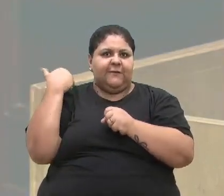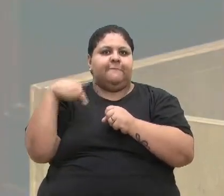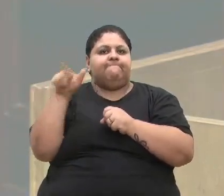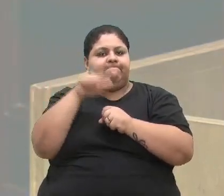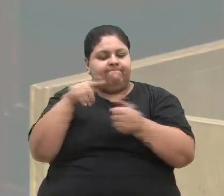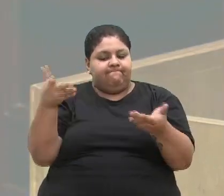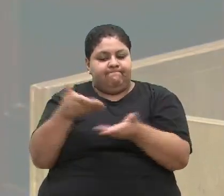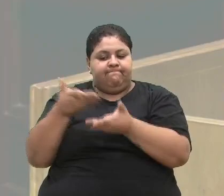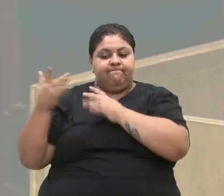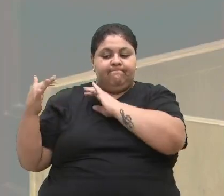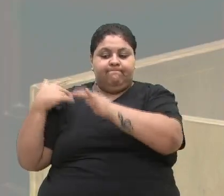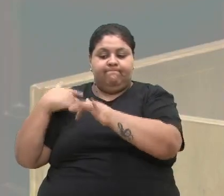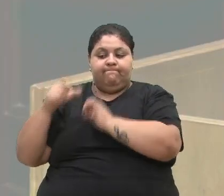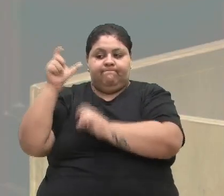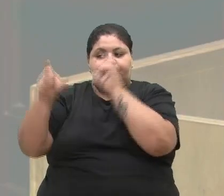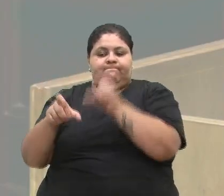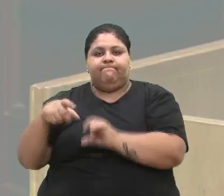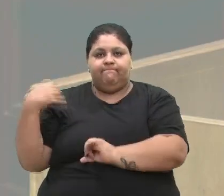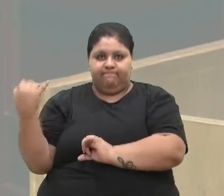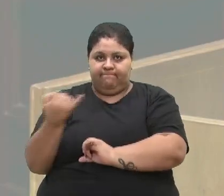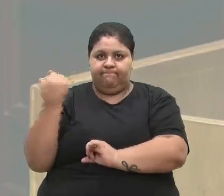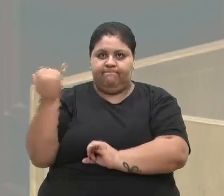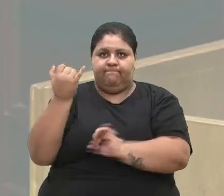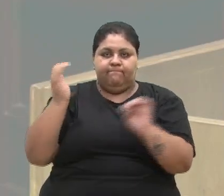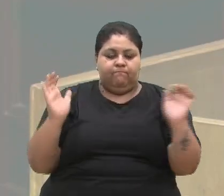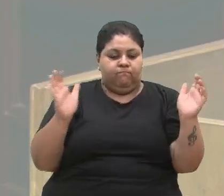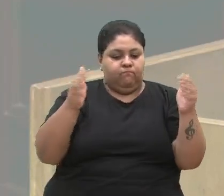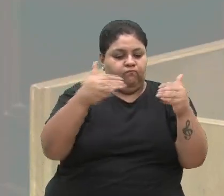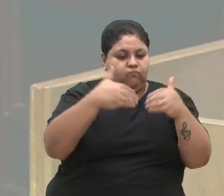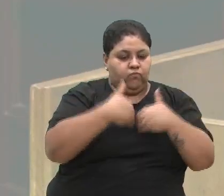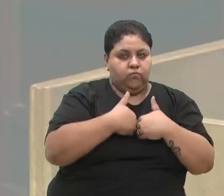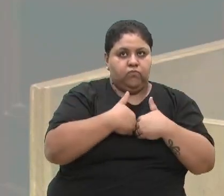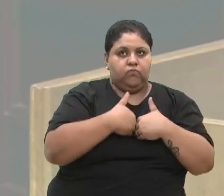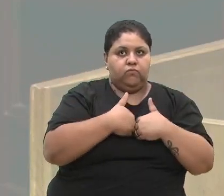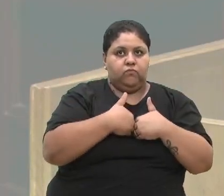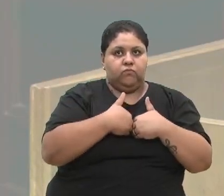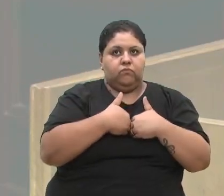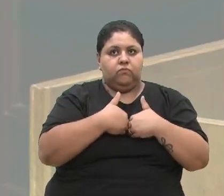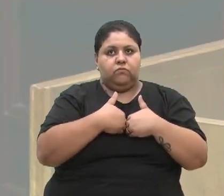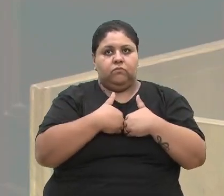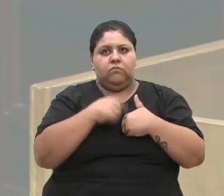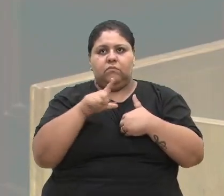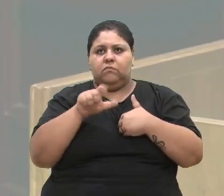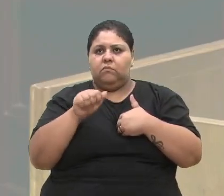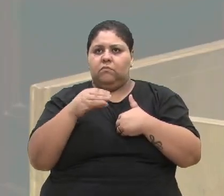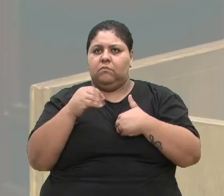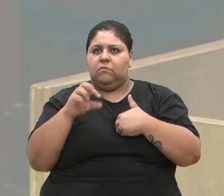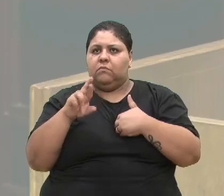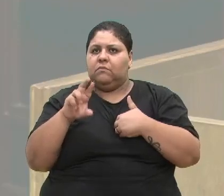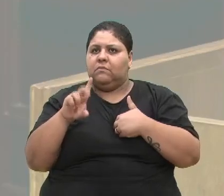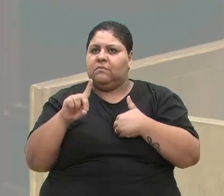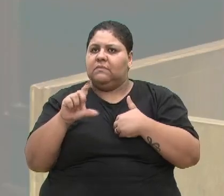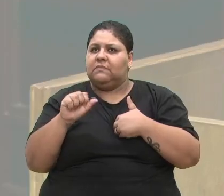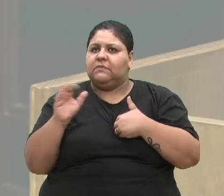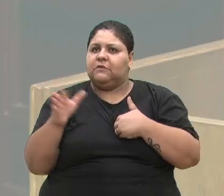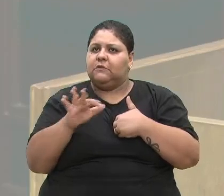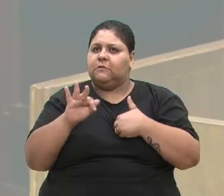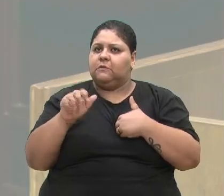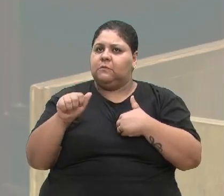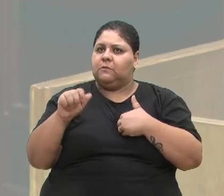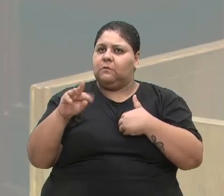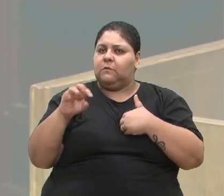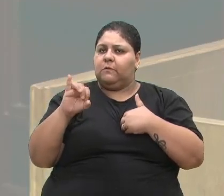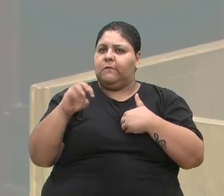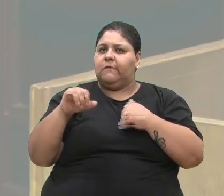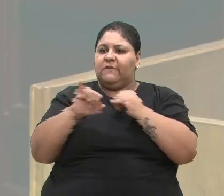mobilização de pessoas importantes da causa autista, Lucelmo Lacerda, Fátima Quant, na internet,